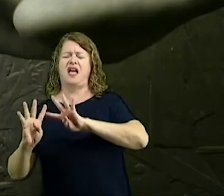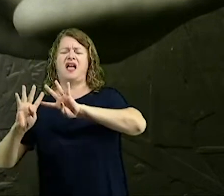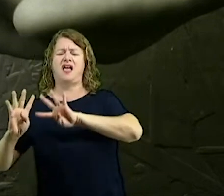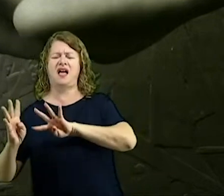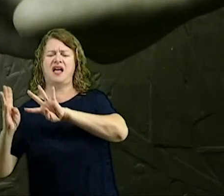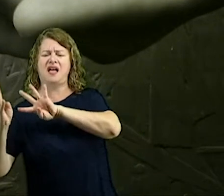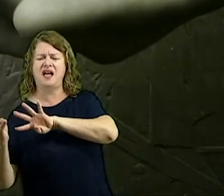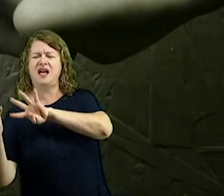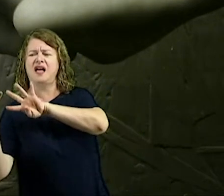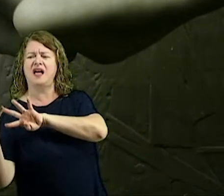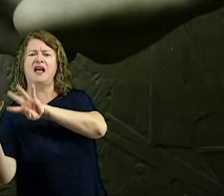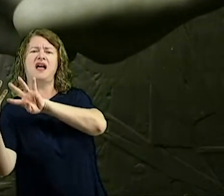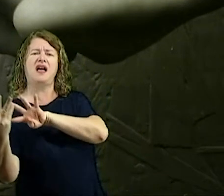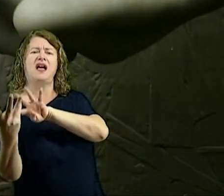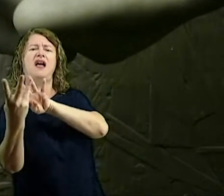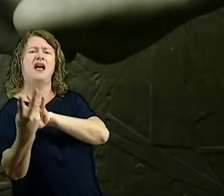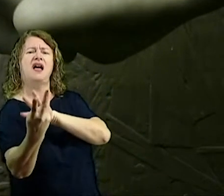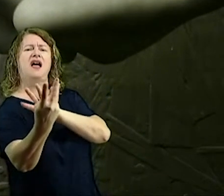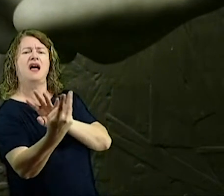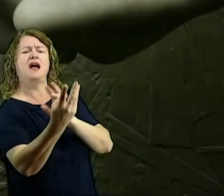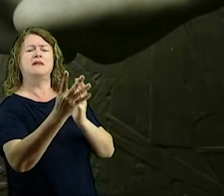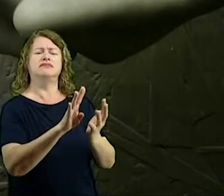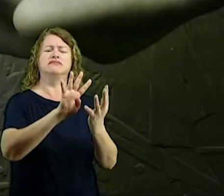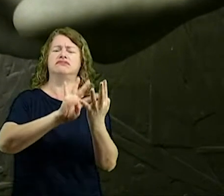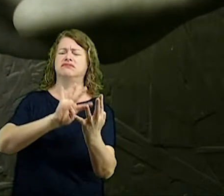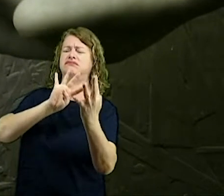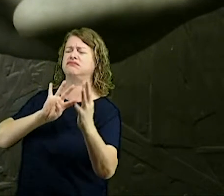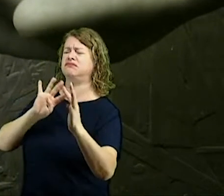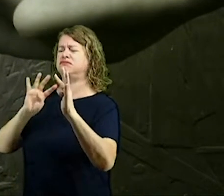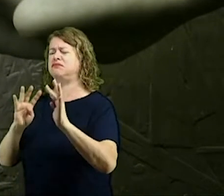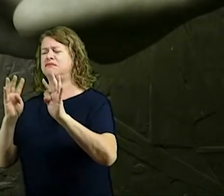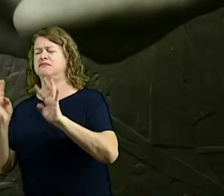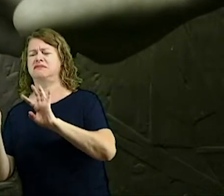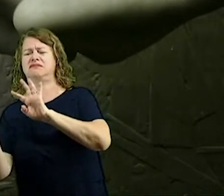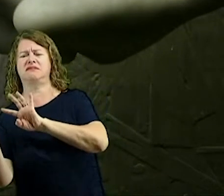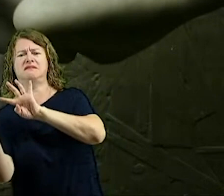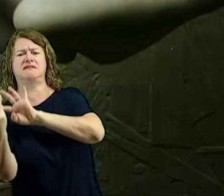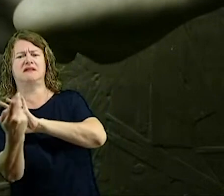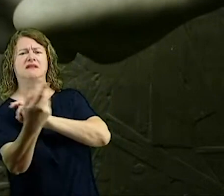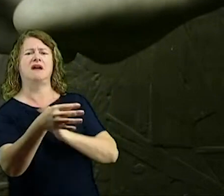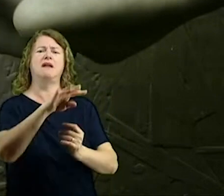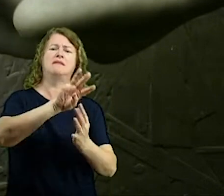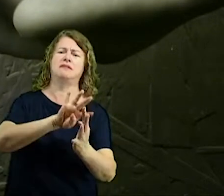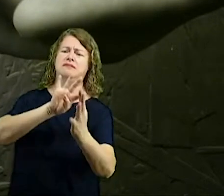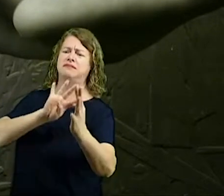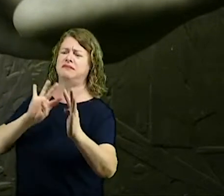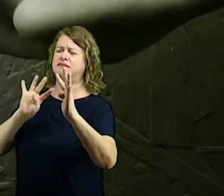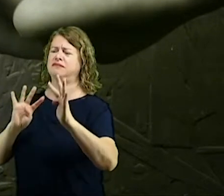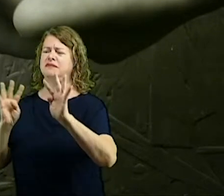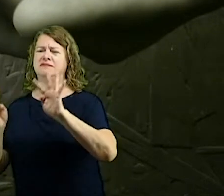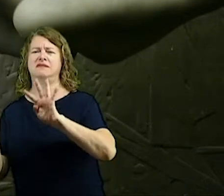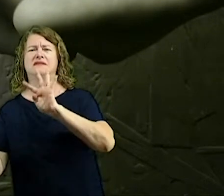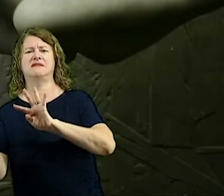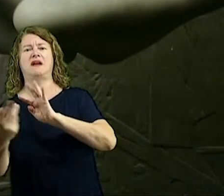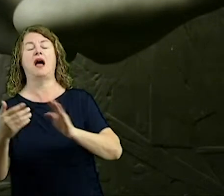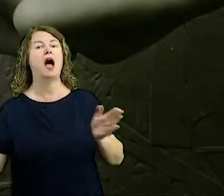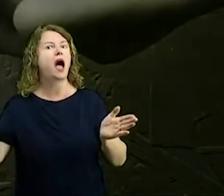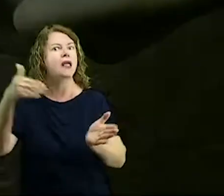meio-dia, profetizaram eles até a hora de se oferecer o sacrifício da tarde, 3 da tarde. Lembra que